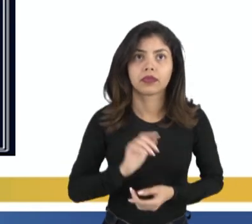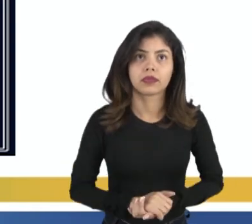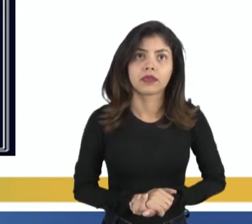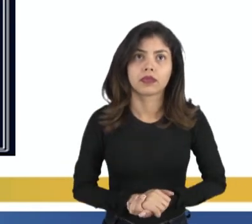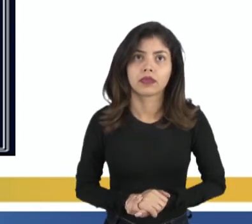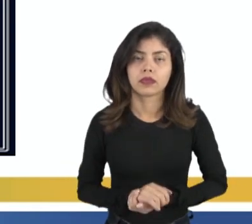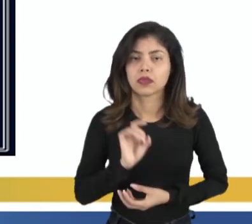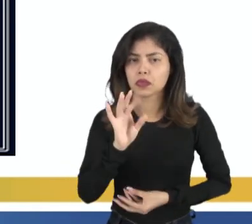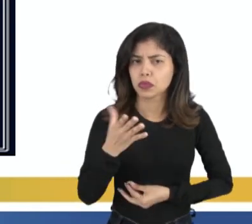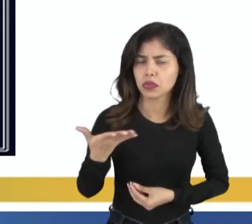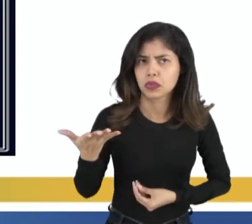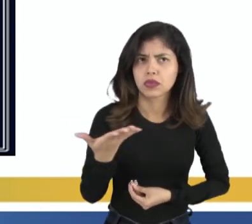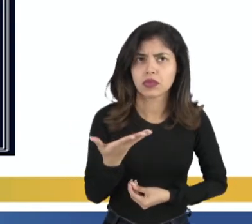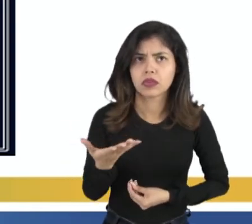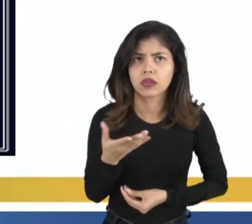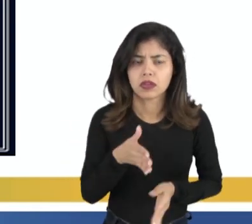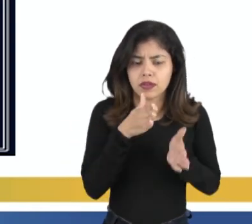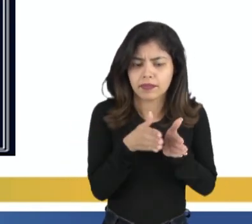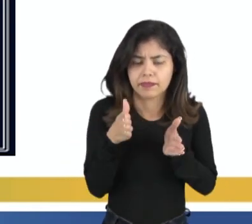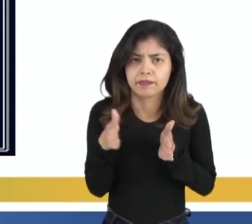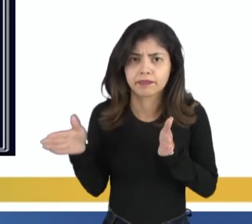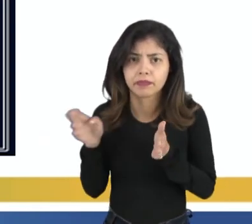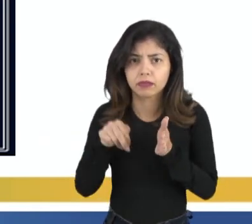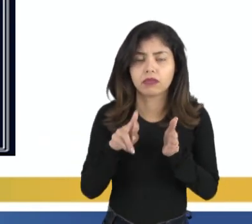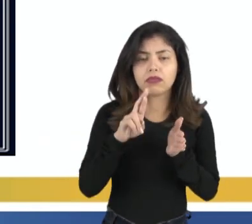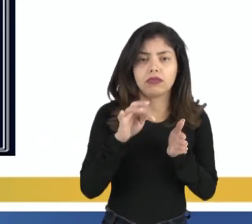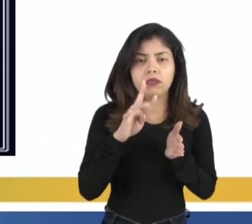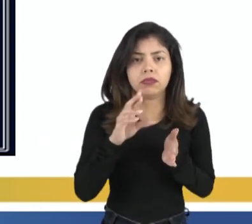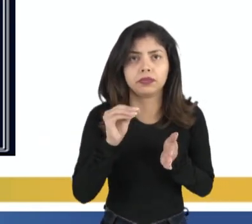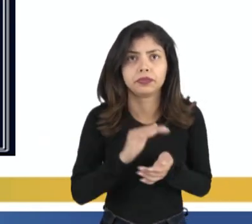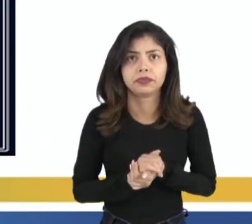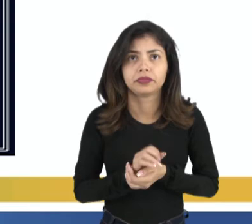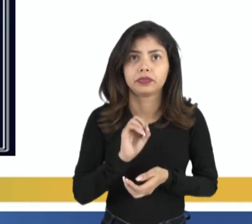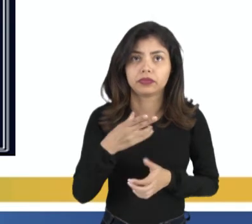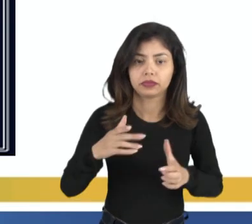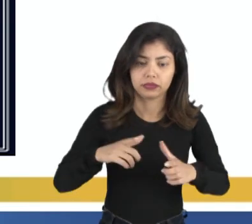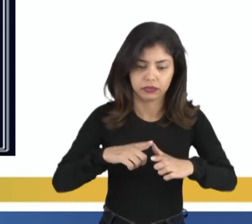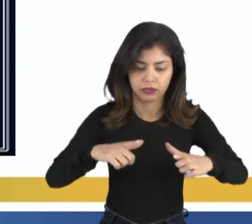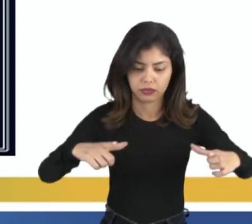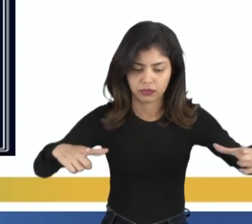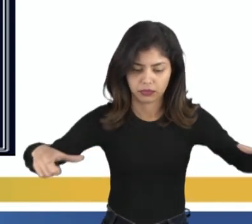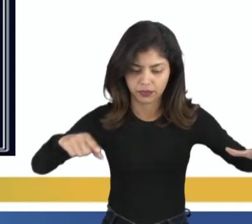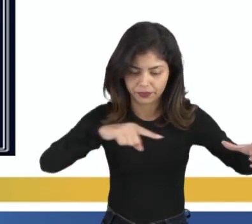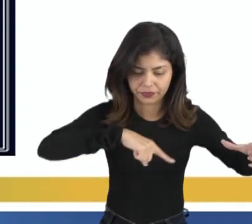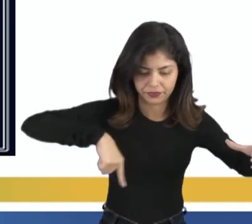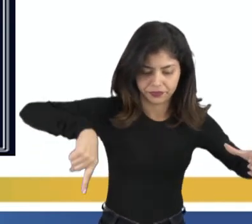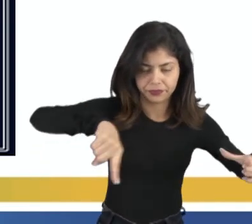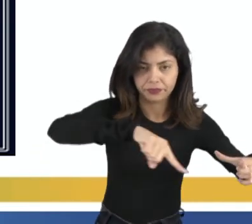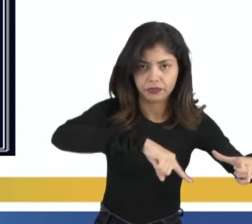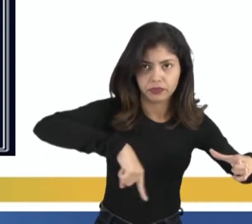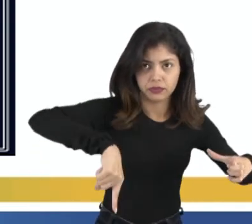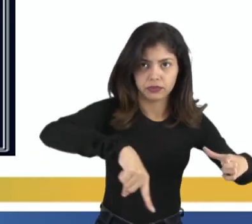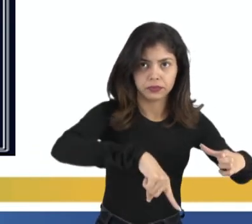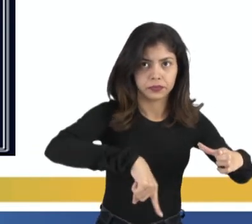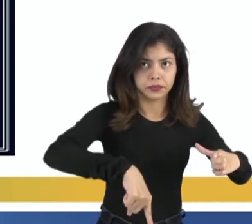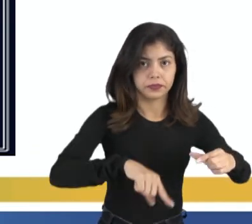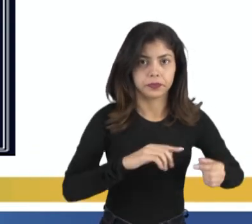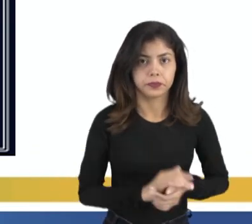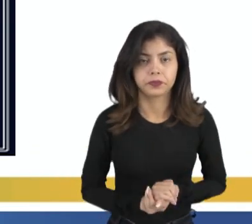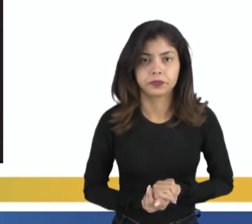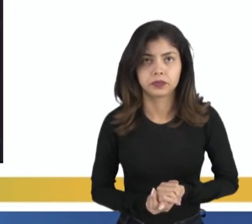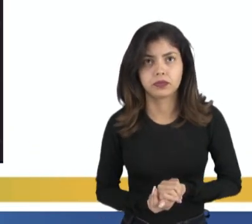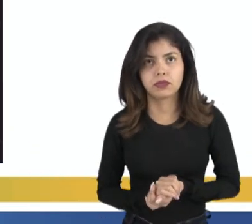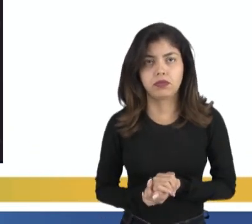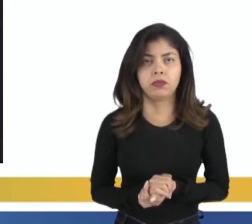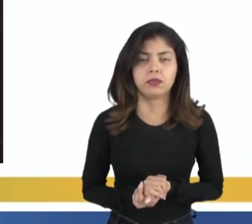vai sobrar ali basicamente só partículas de nêutrons né ou ela vai virar um buraco né então é assim que ocorre né o ciclo